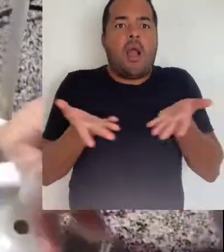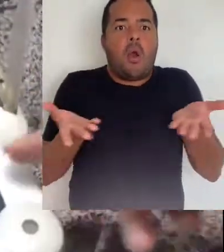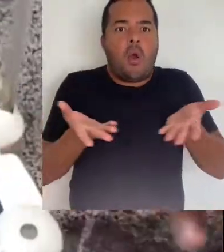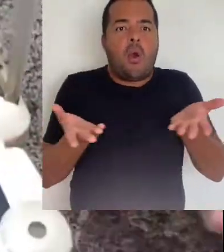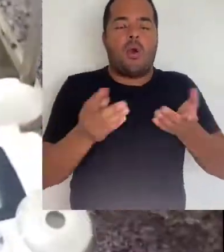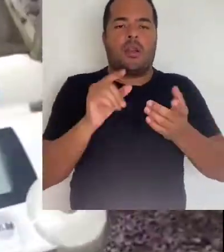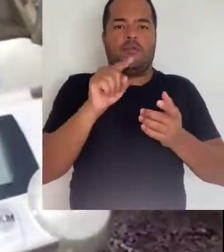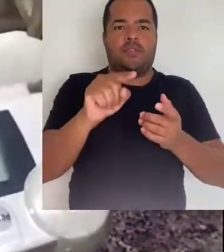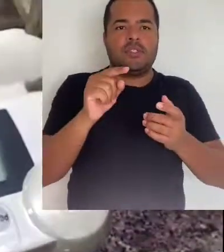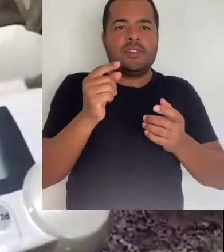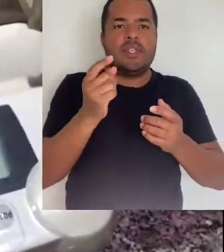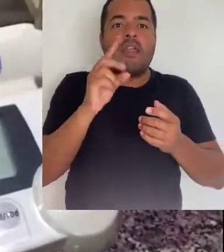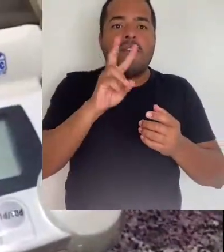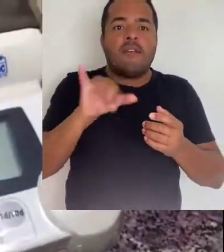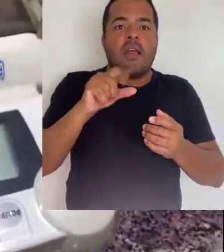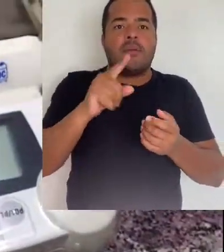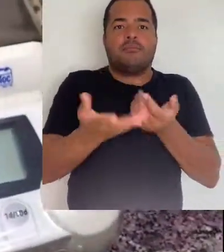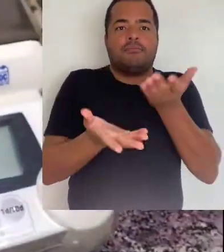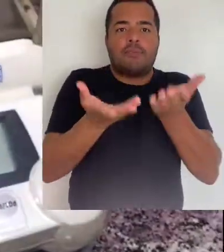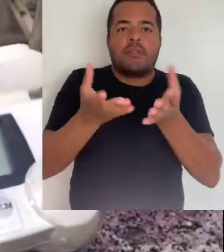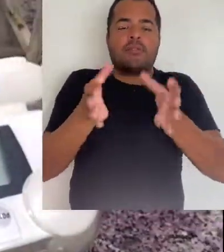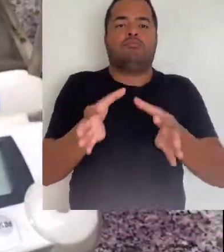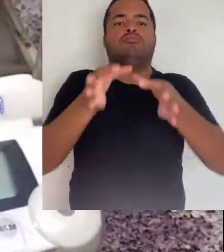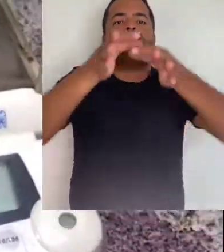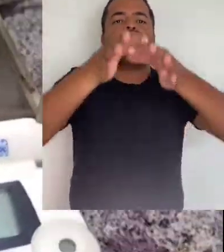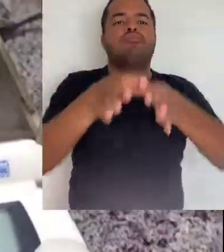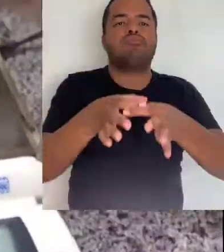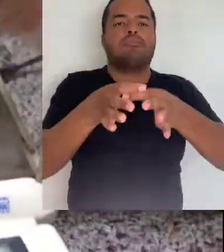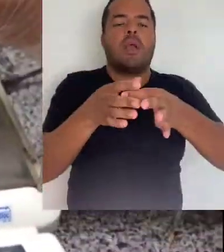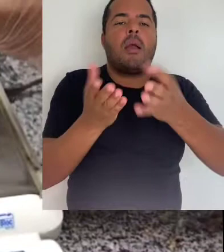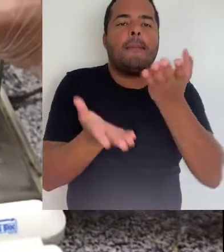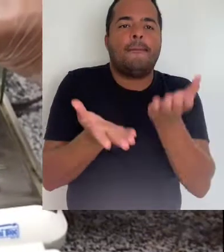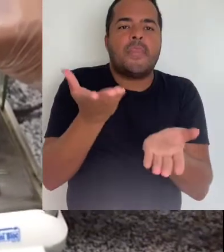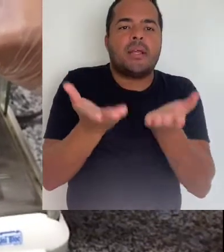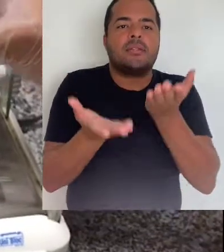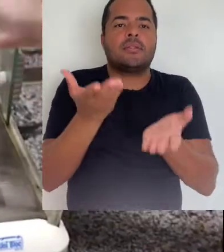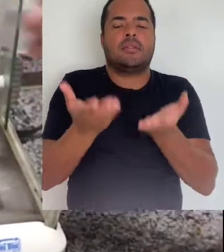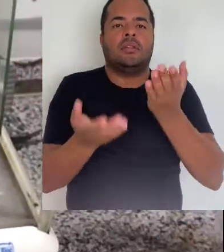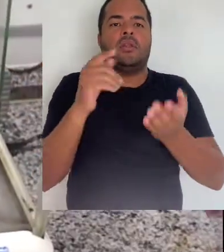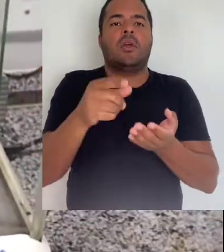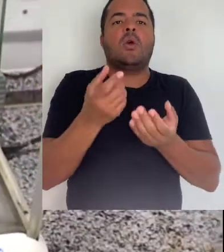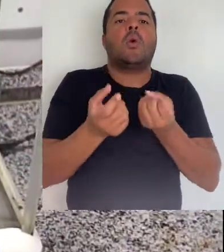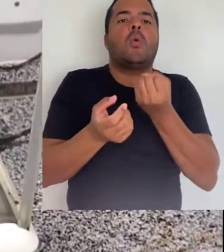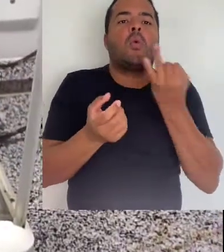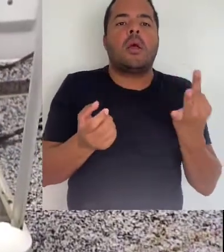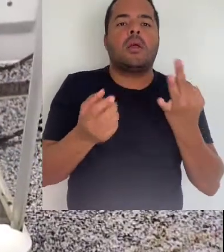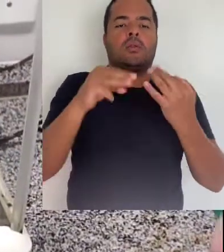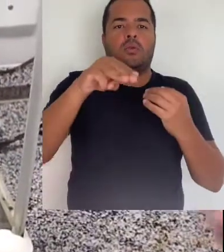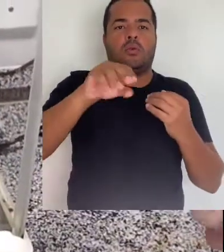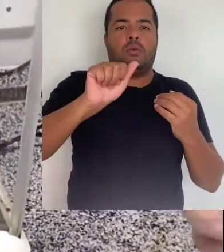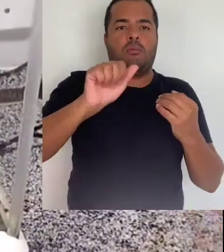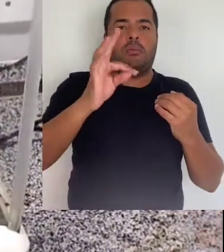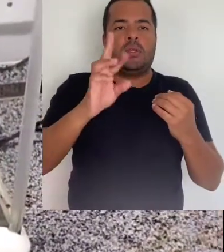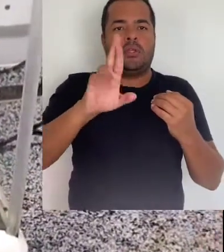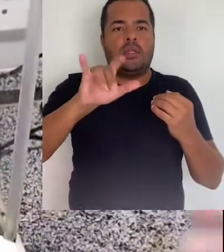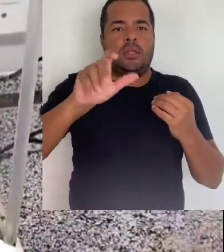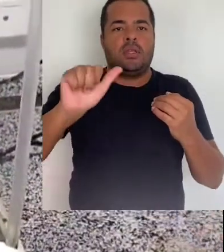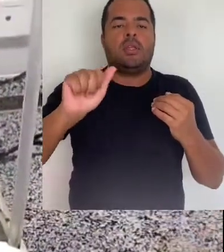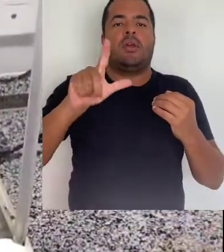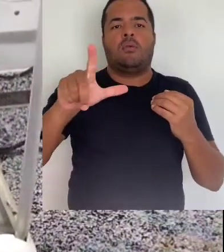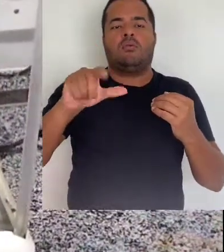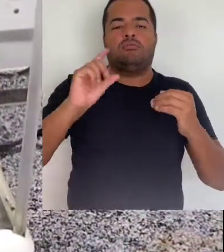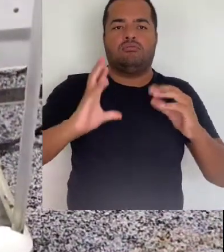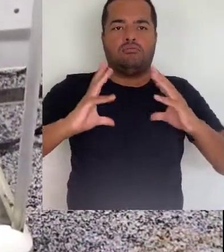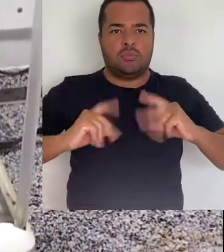zerado. Aí você agora vem e pesa o balão ao qual você quer transferir o seu